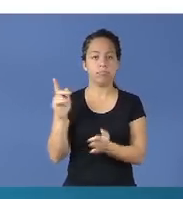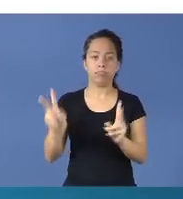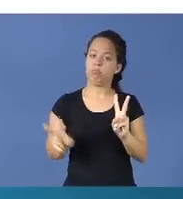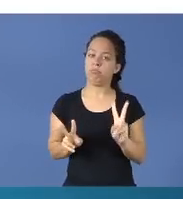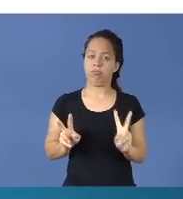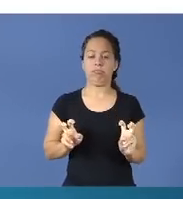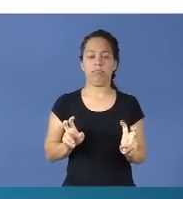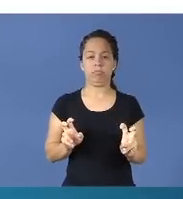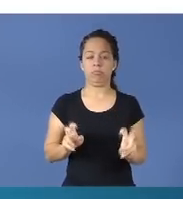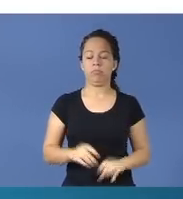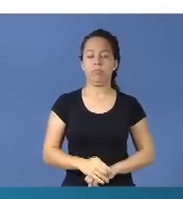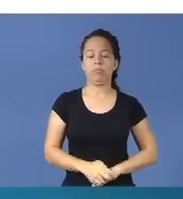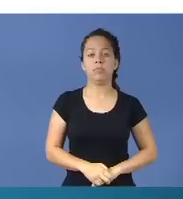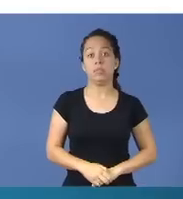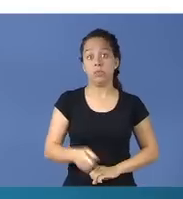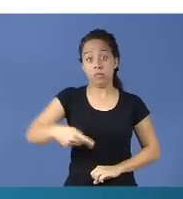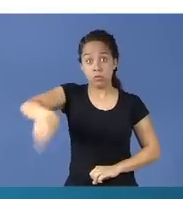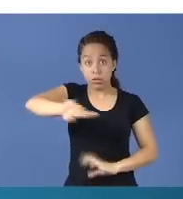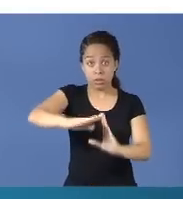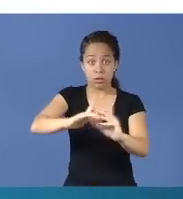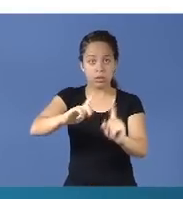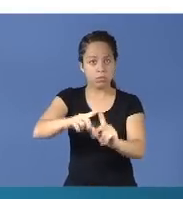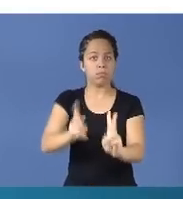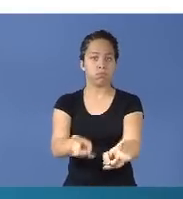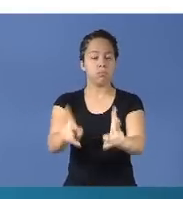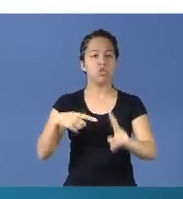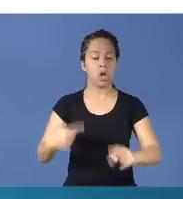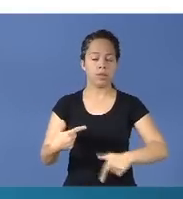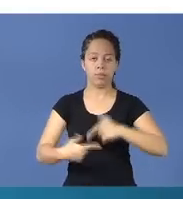enquanto os irmãos trabalham nas suas igrejas.